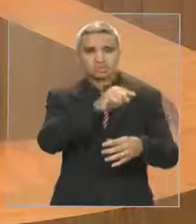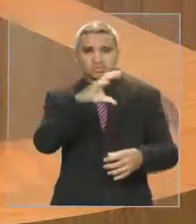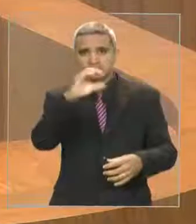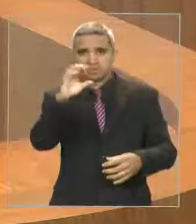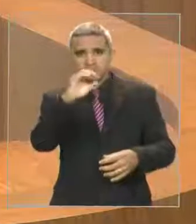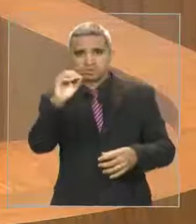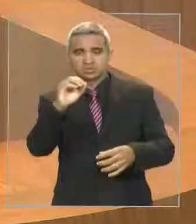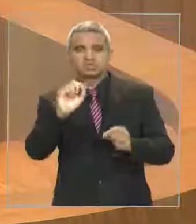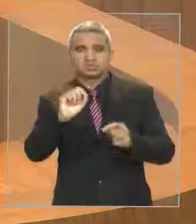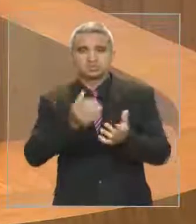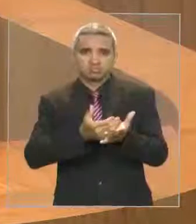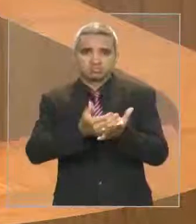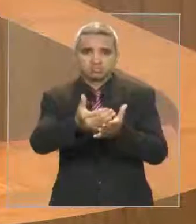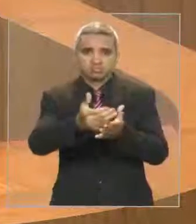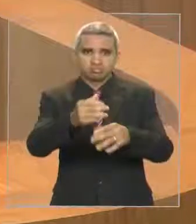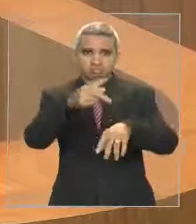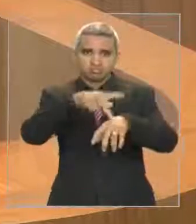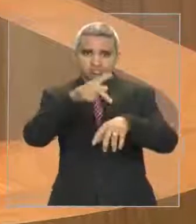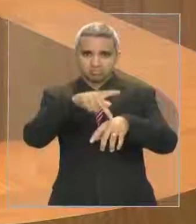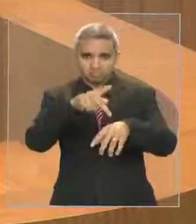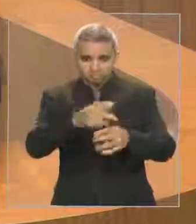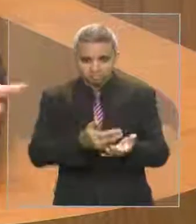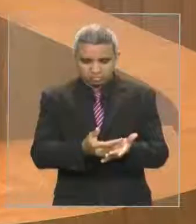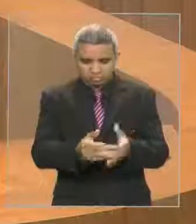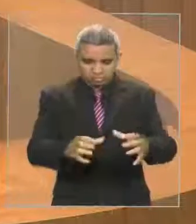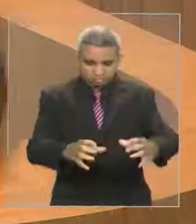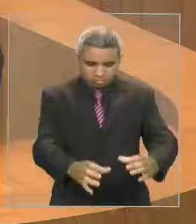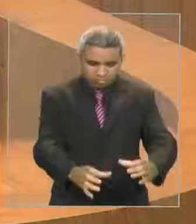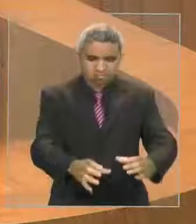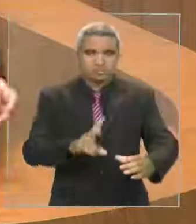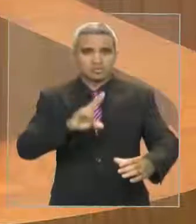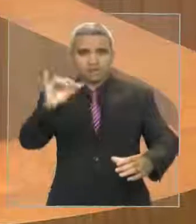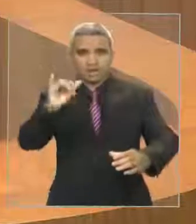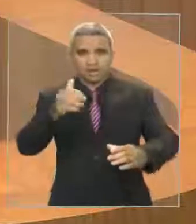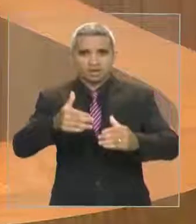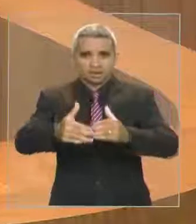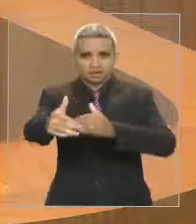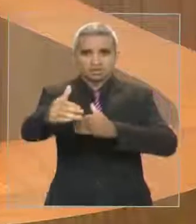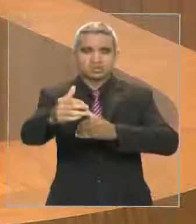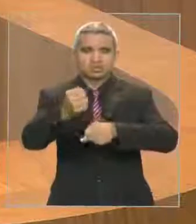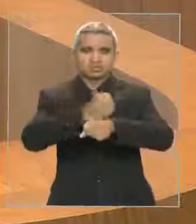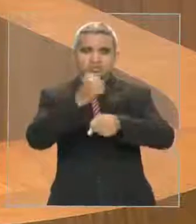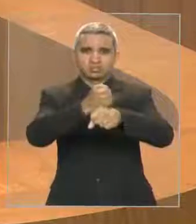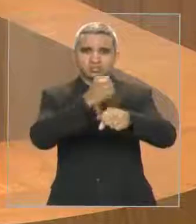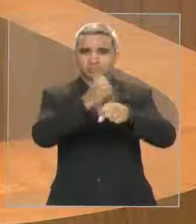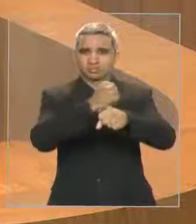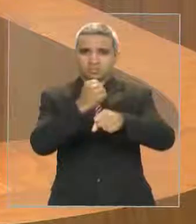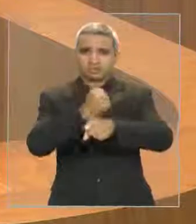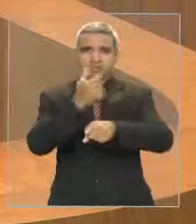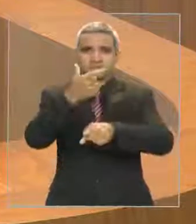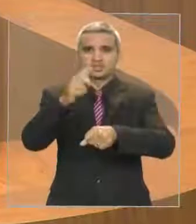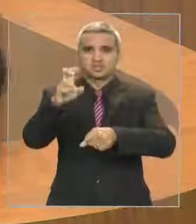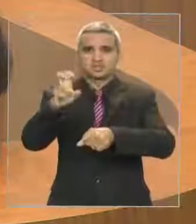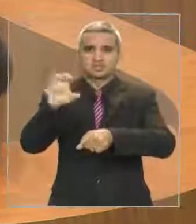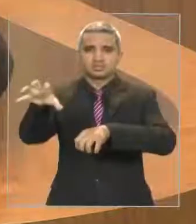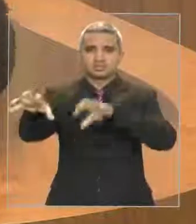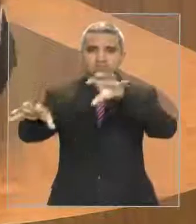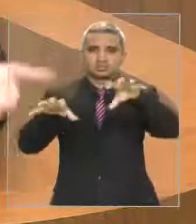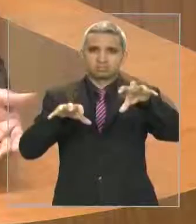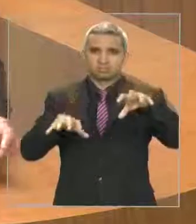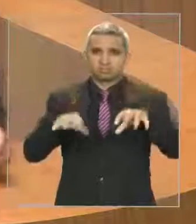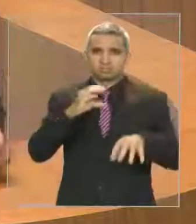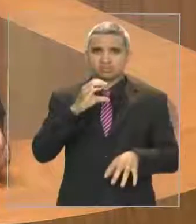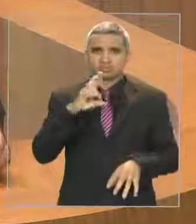construção da creche da cidade operária, e dizendo que ela seria uma das 25 creches que seriam construídas.